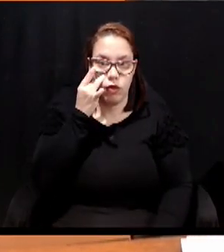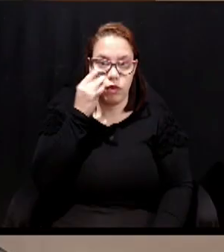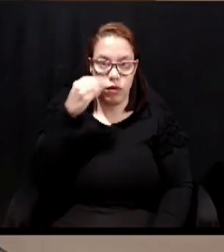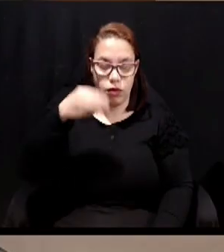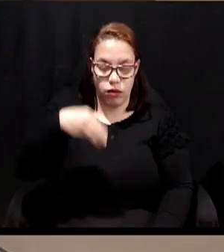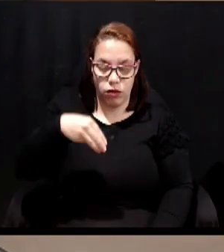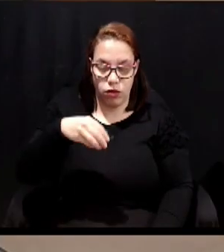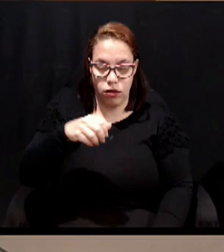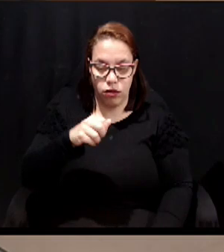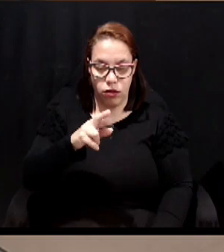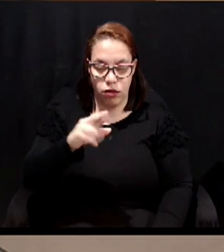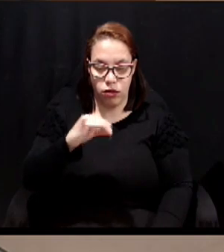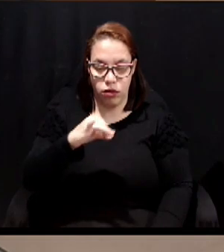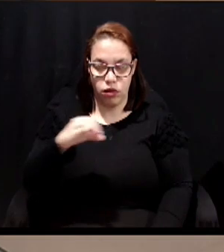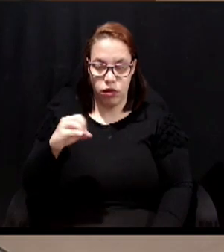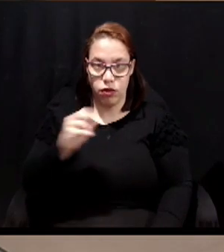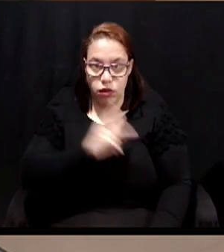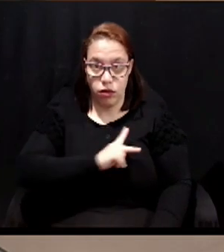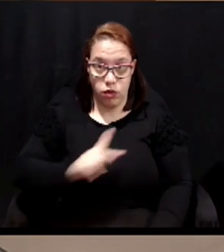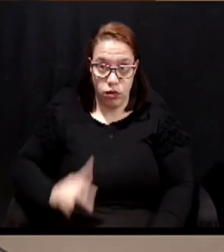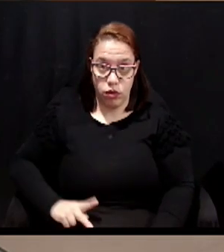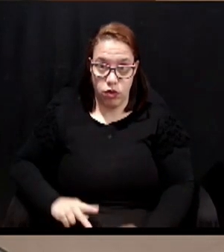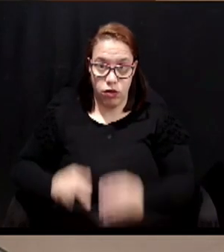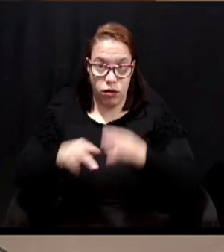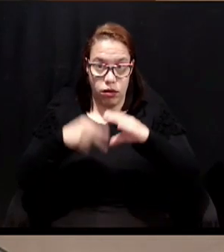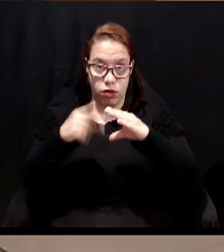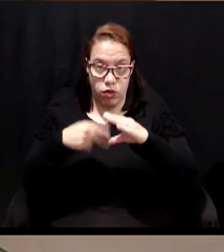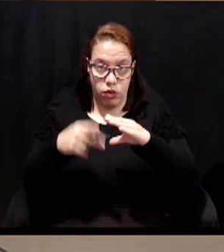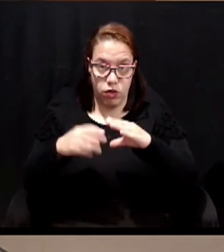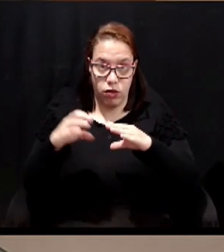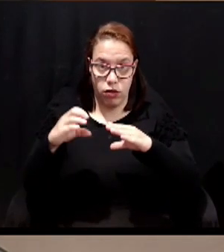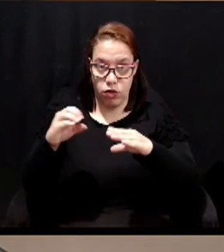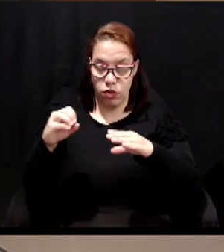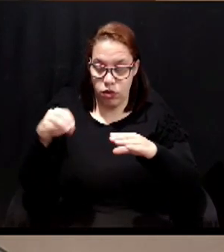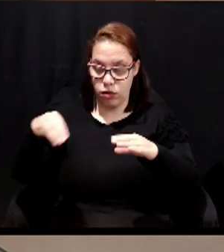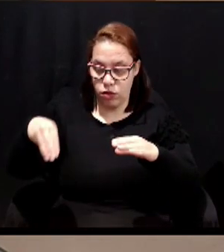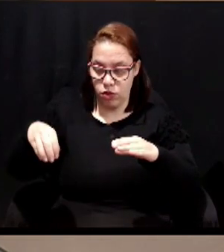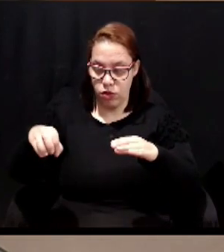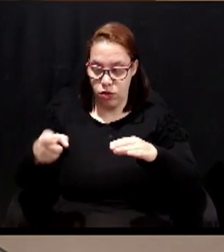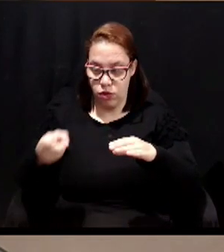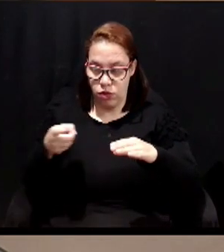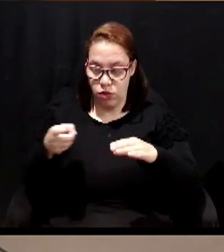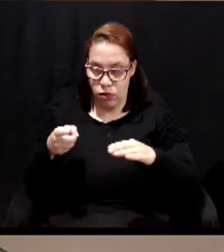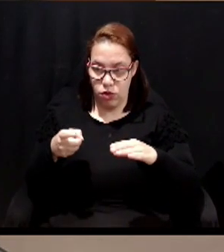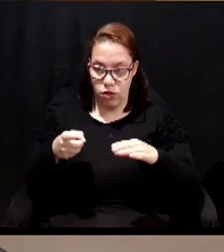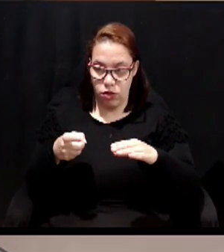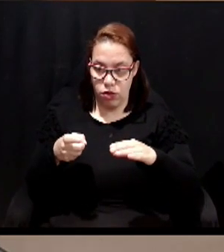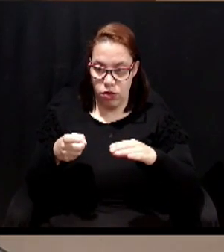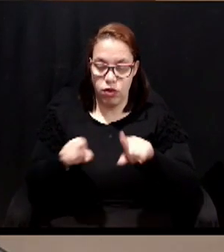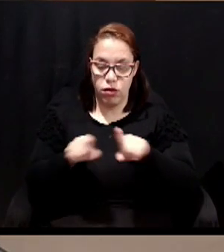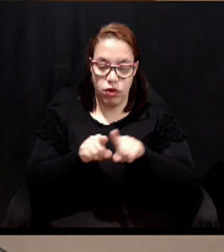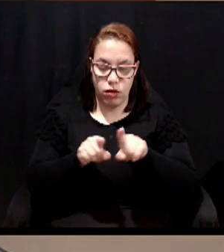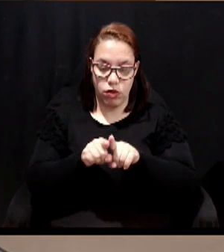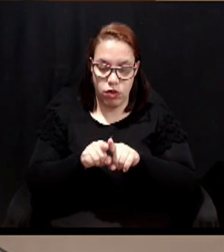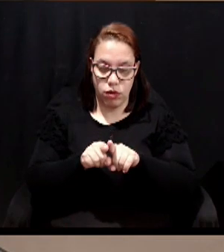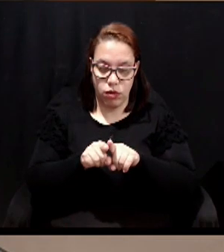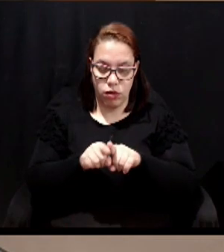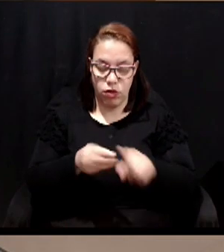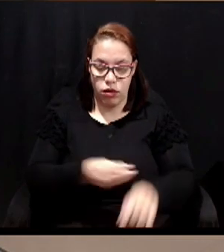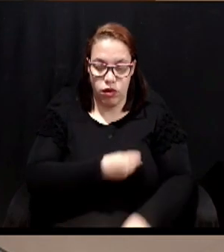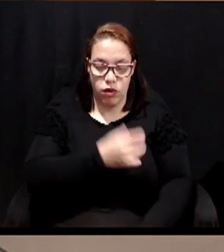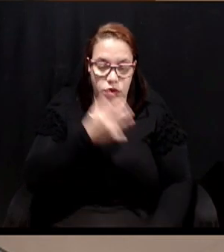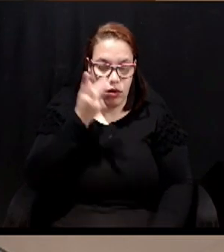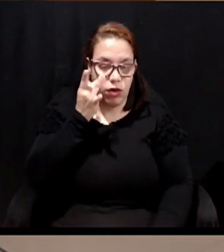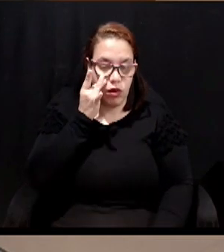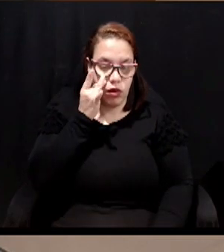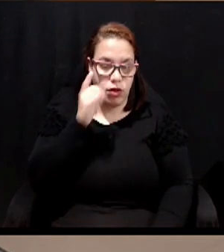que é presidente da Câmara de Comércio de Campinas e região. Também que estão presentes aqui na mesa o Luiz